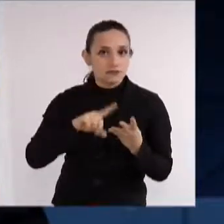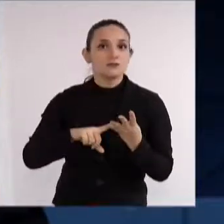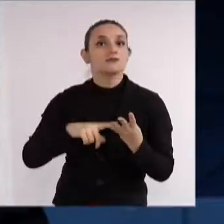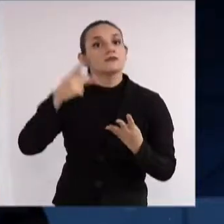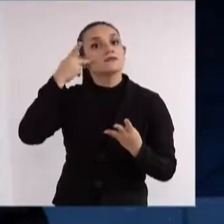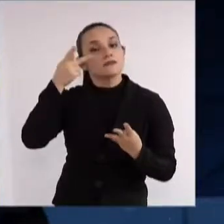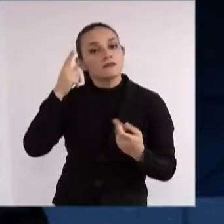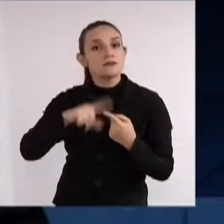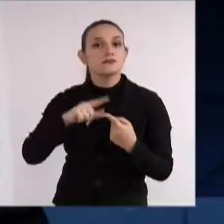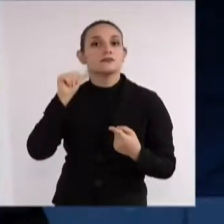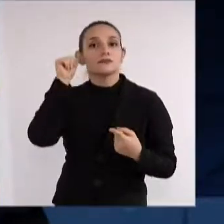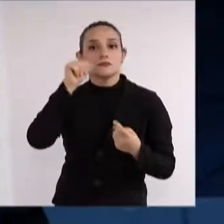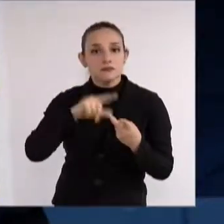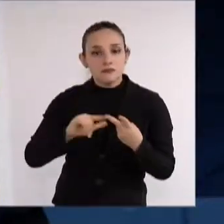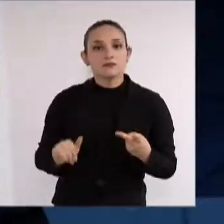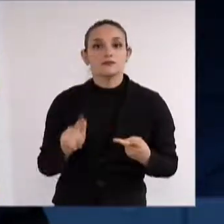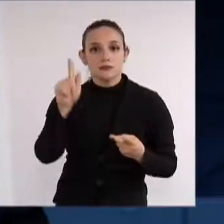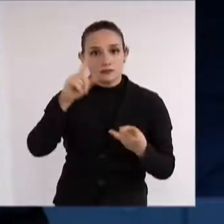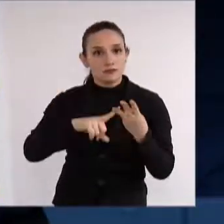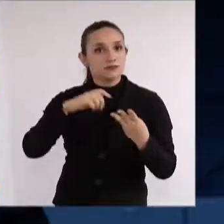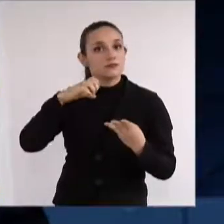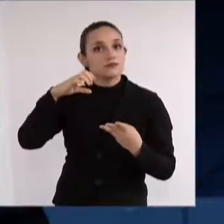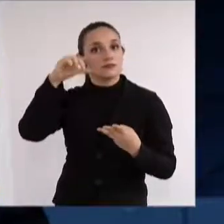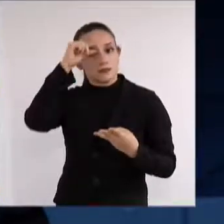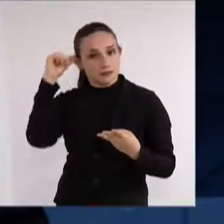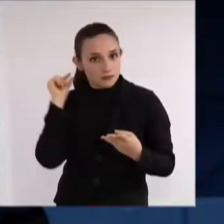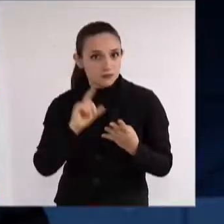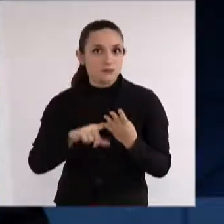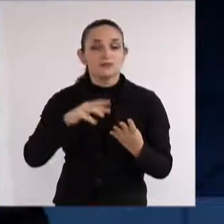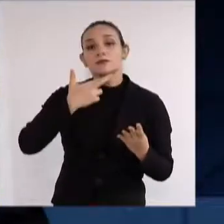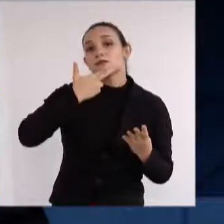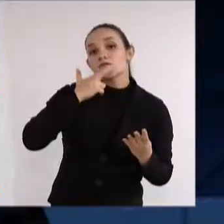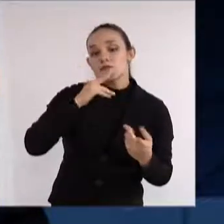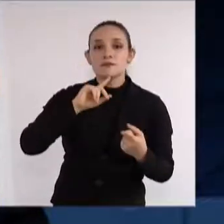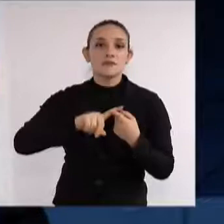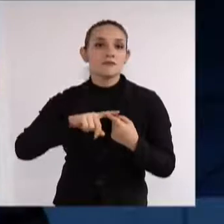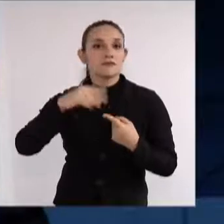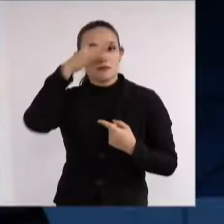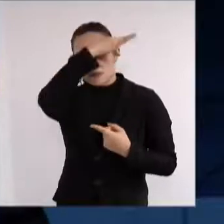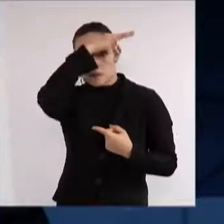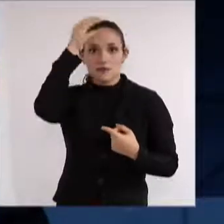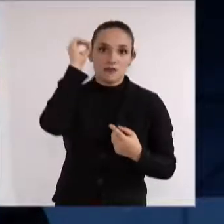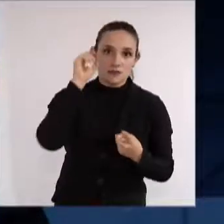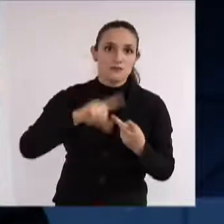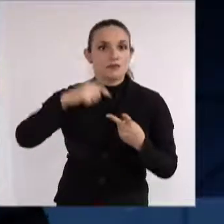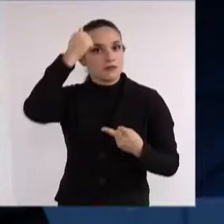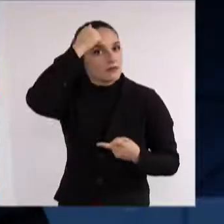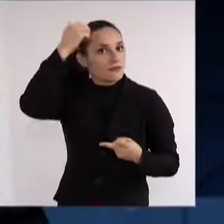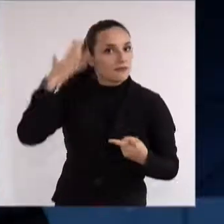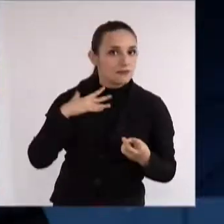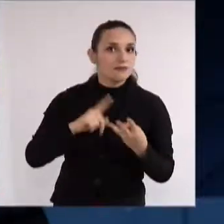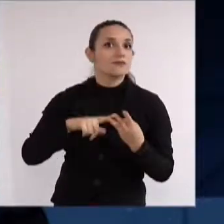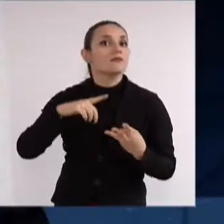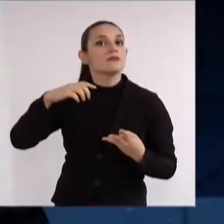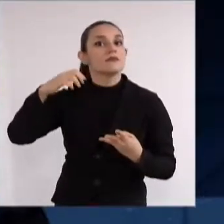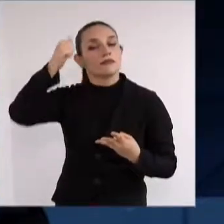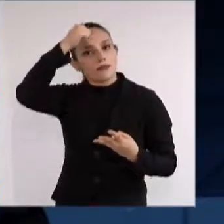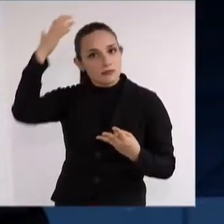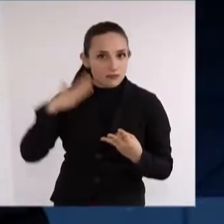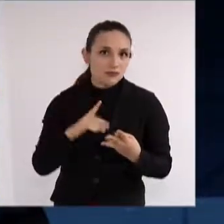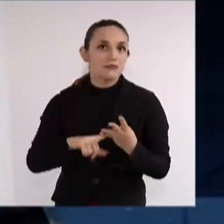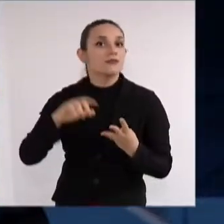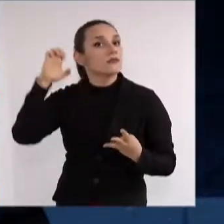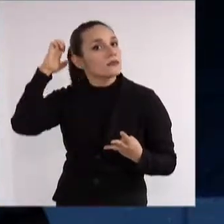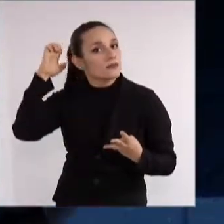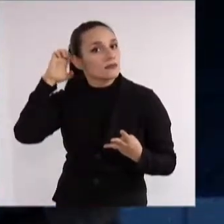Pedro Kemp, Amarildo Cruz, João Grandão, Herculano Borges, Renato Câmara, Felipe Orro, Antonieta Mourinho, Eduardo Rocha,